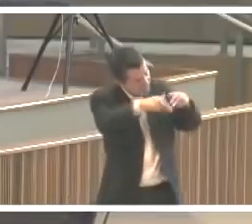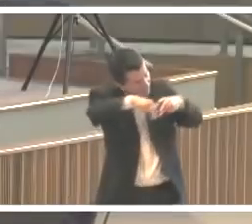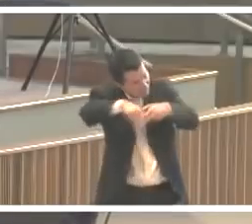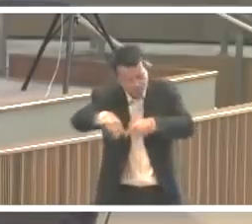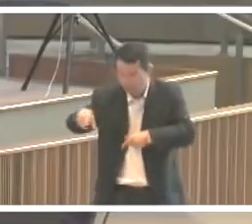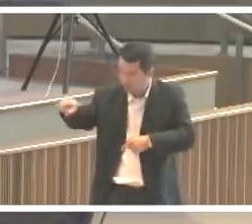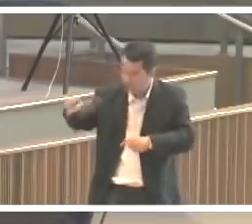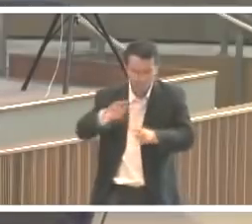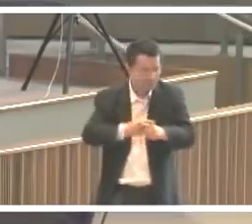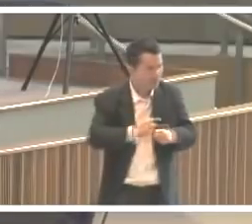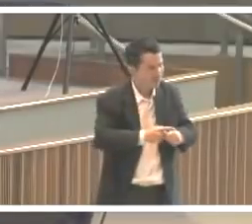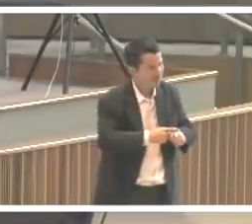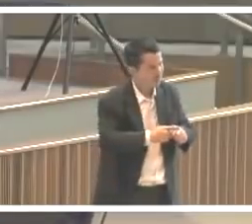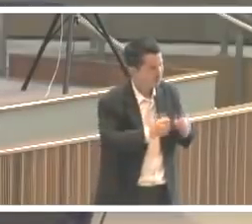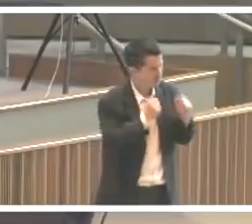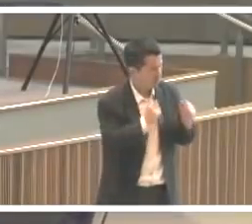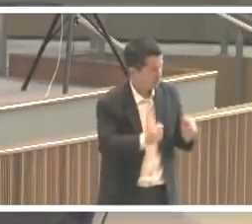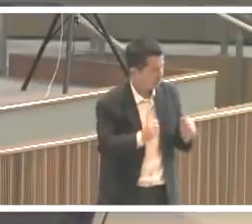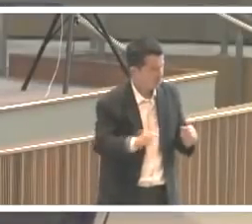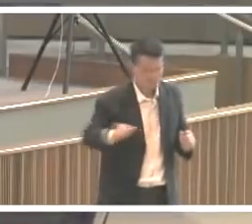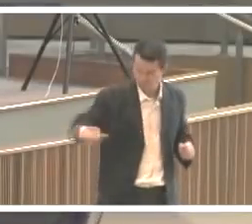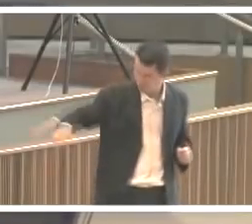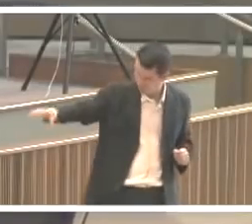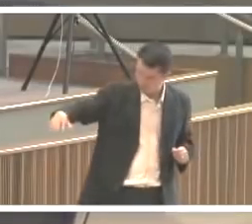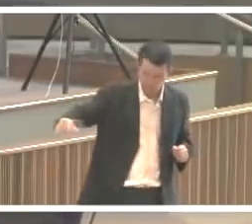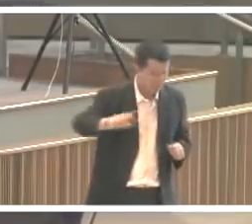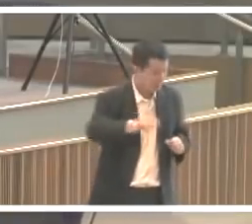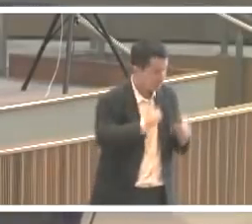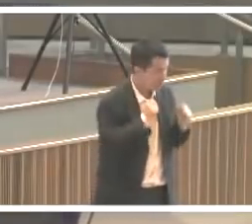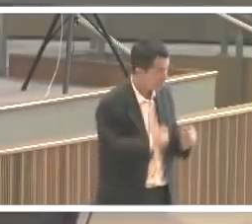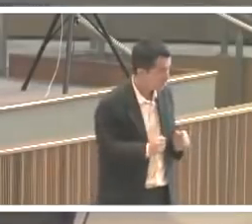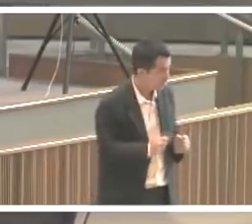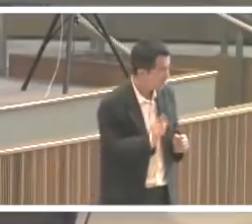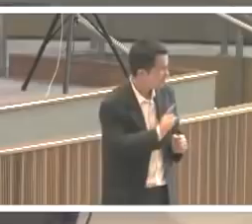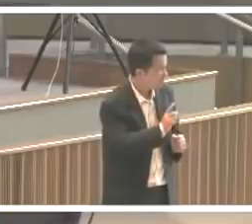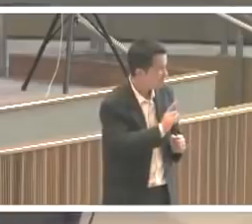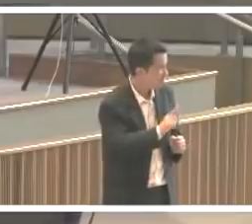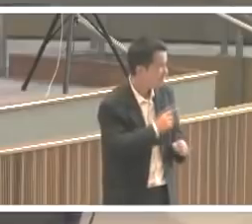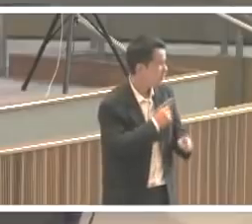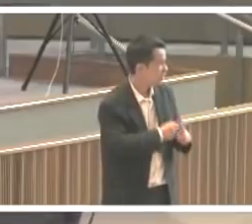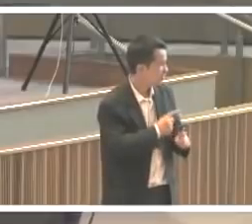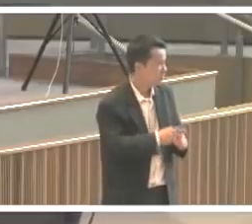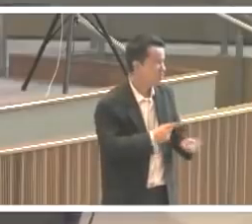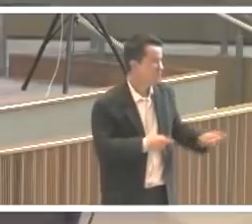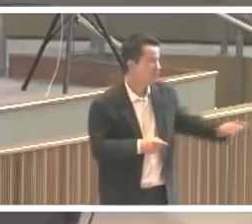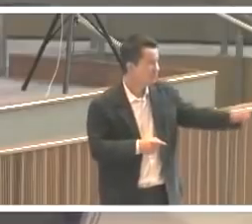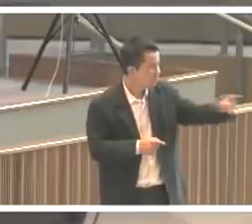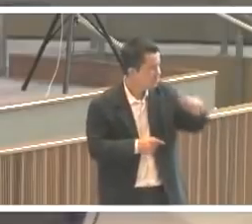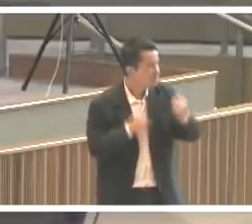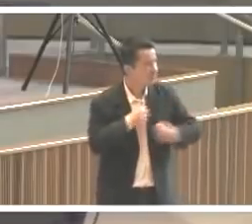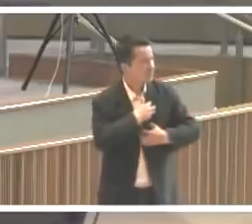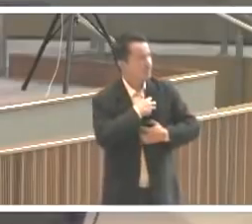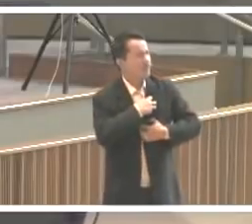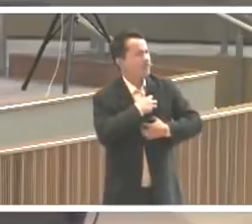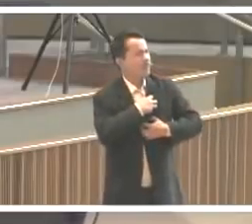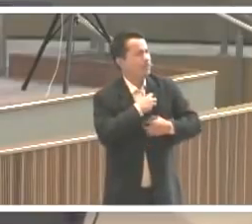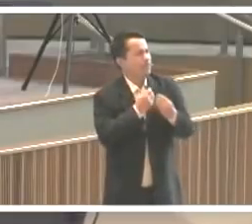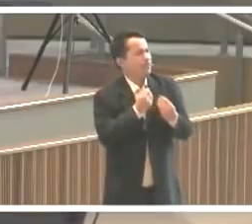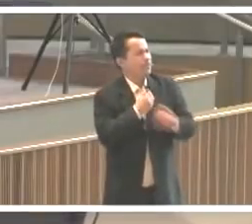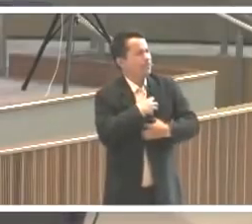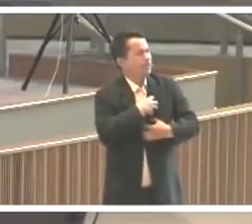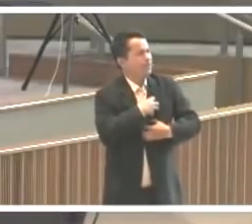não. Simplesmente é porque se eu não consigo discernir que Deus está falando comigo, e Ele está pedindo de mim